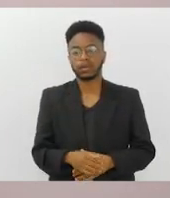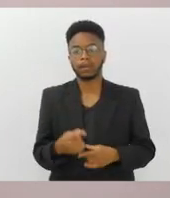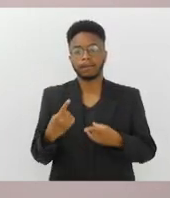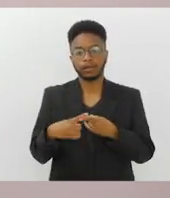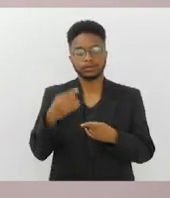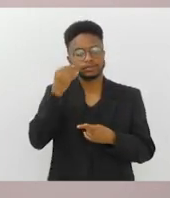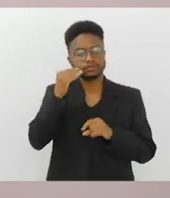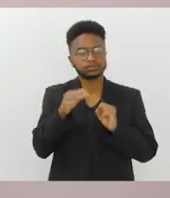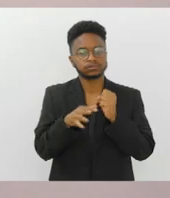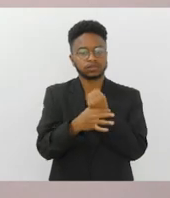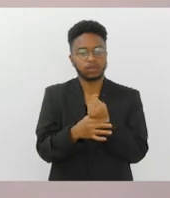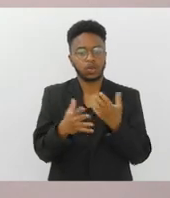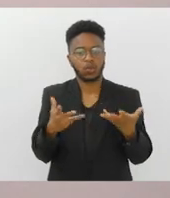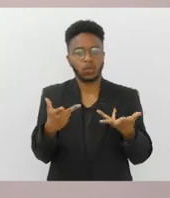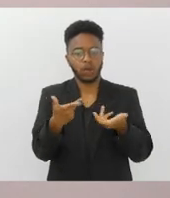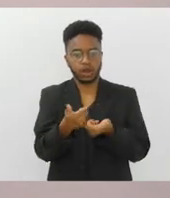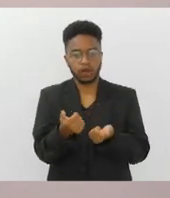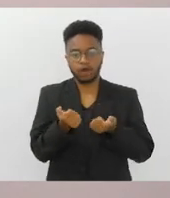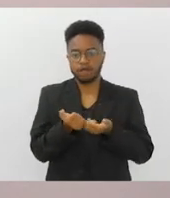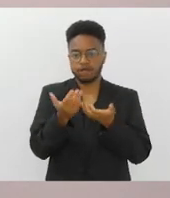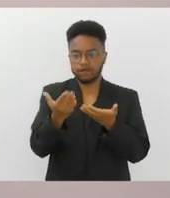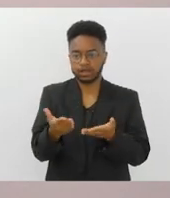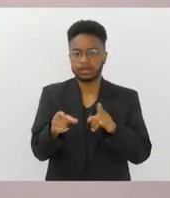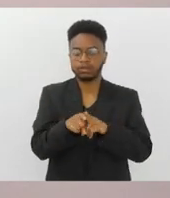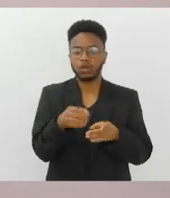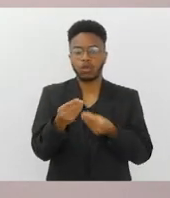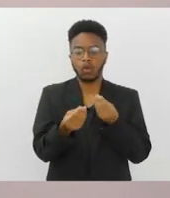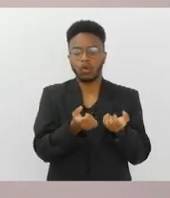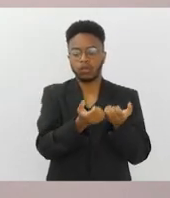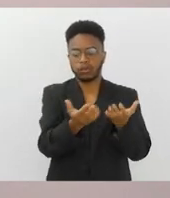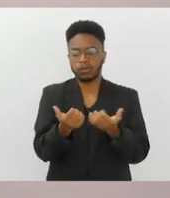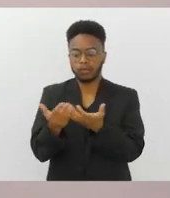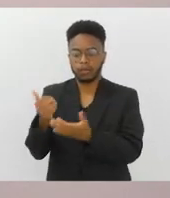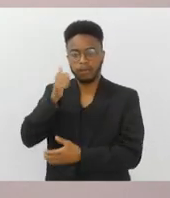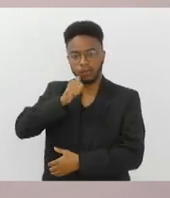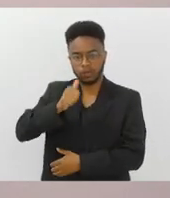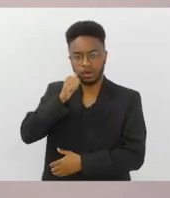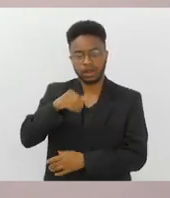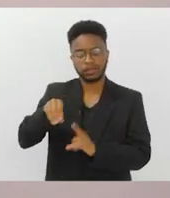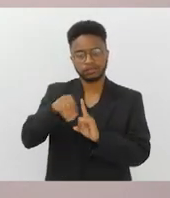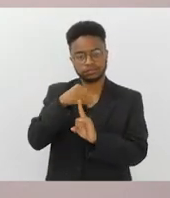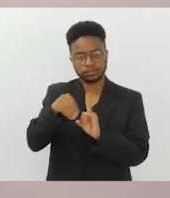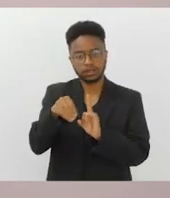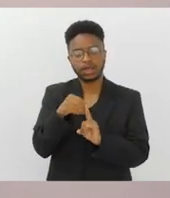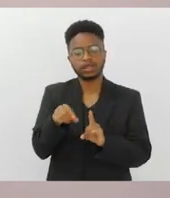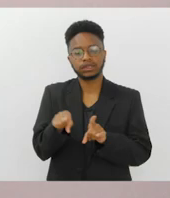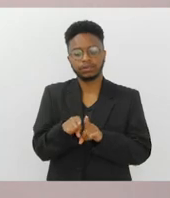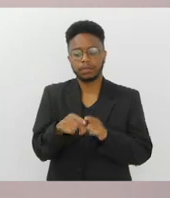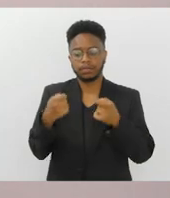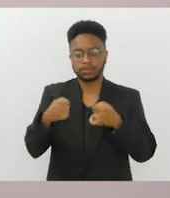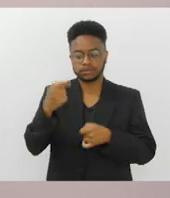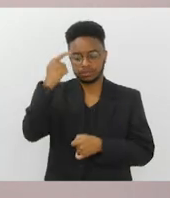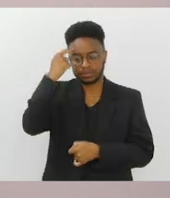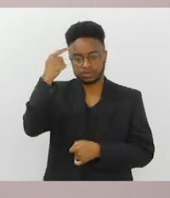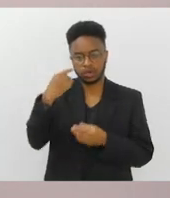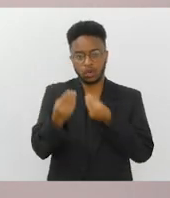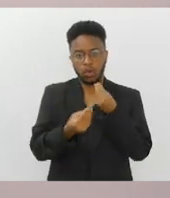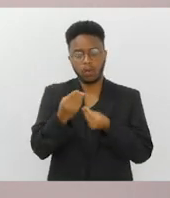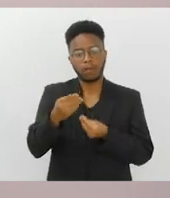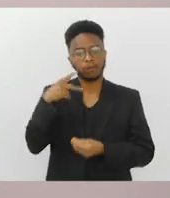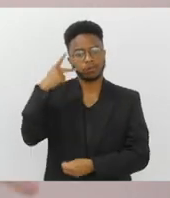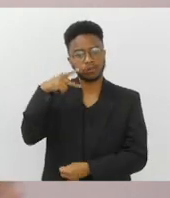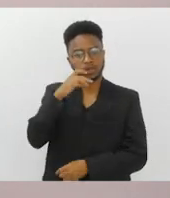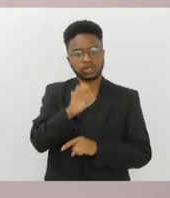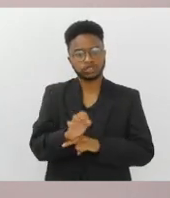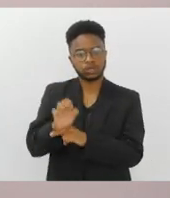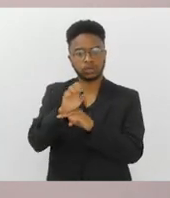do acesso, da qualidade, da oferta, como chega para essas mulheres em situação de vulnerabilidade, a gente precisa pensar também a partir de uma política de Estado. Não